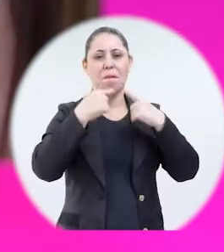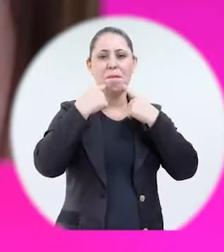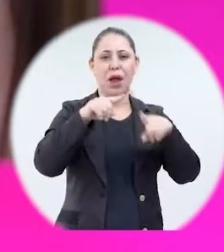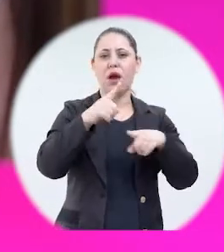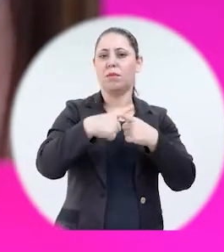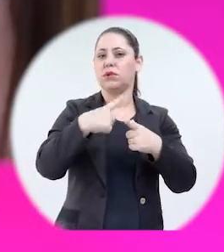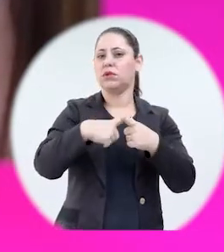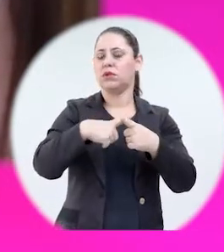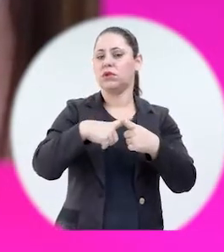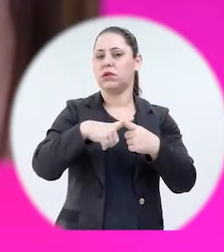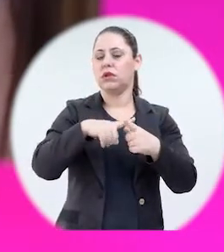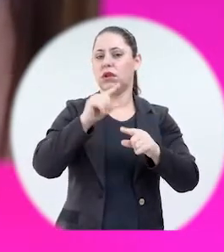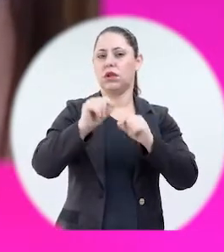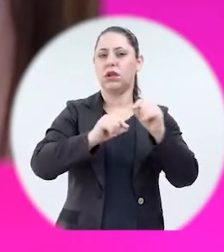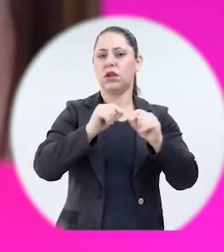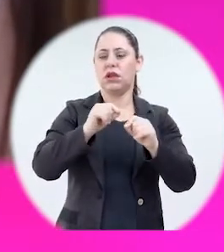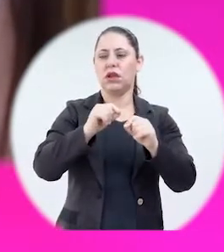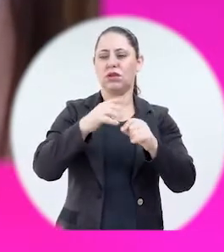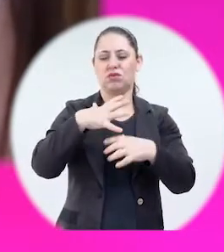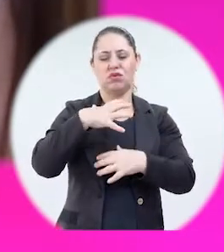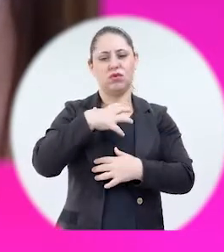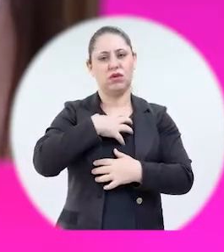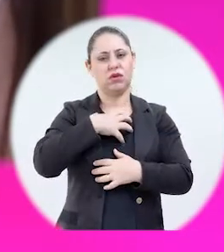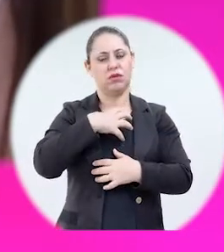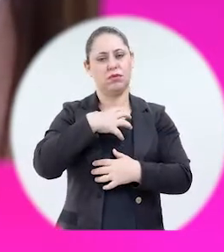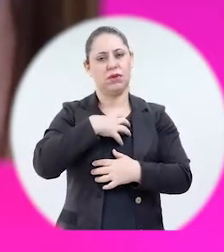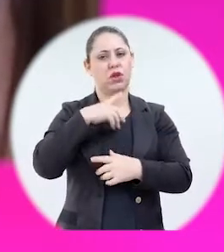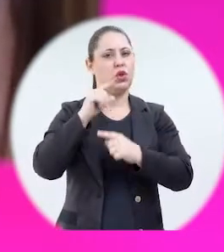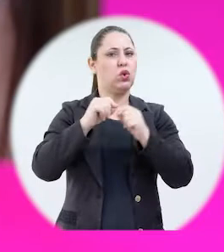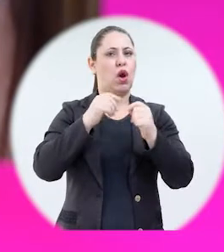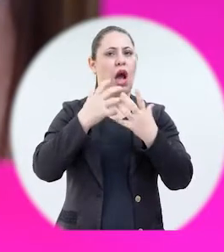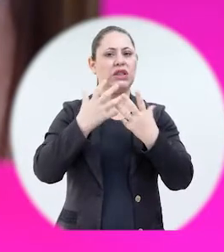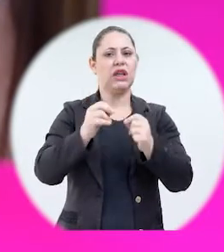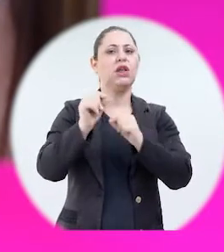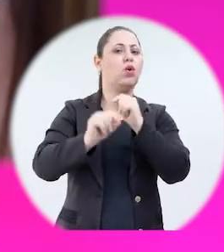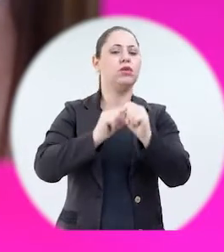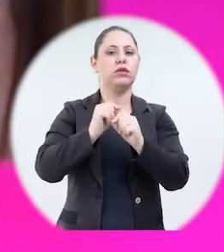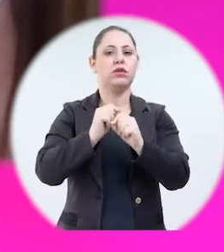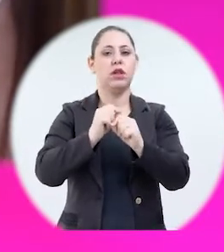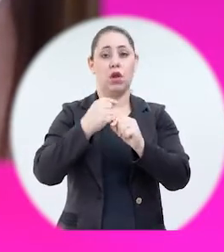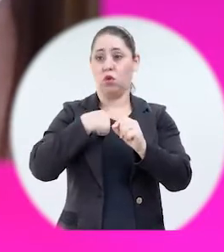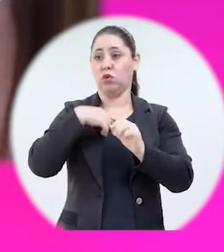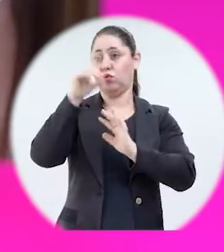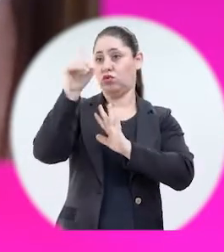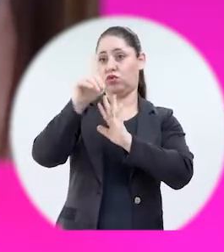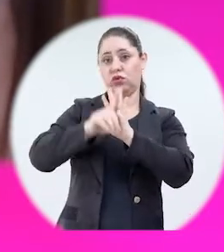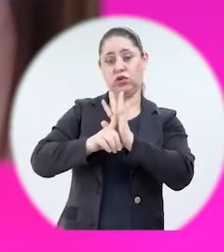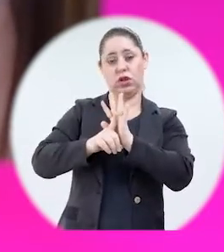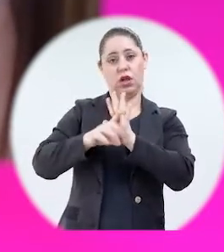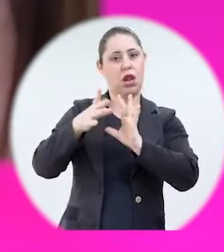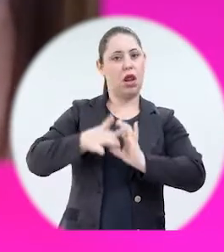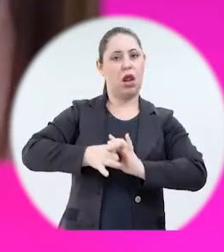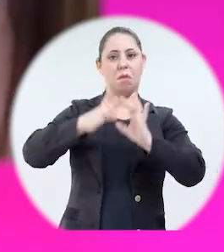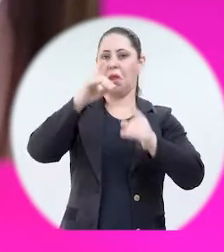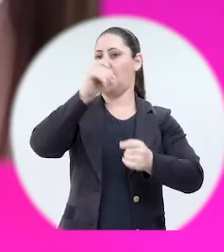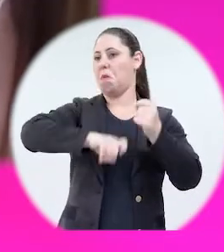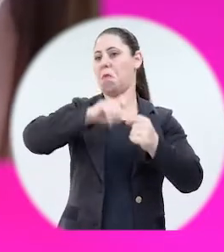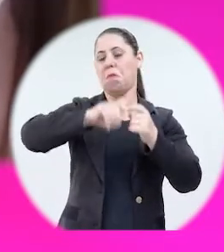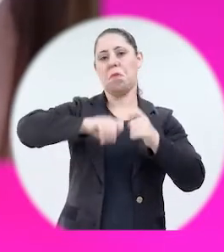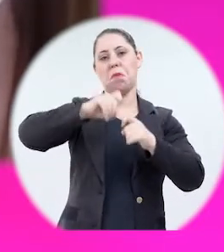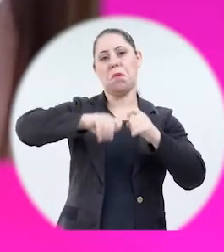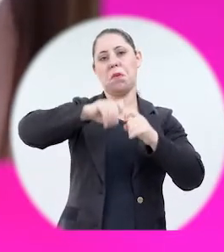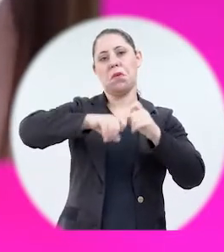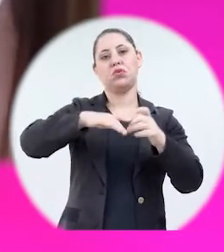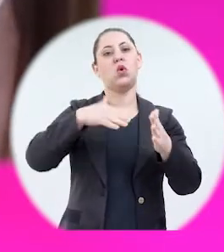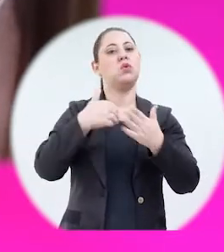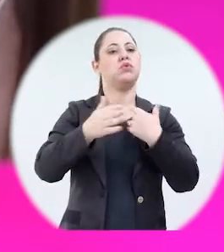que, principalmente com a questão do consentimento, então, eu tenho que ter o direito de ter uma liberdade sexual,